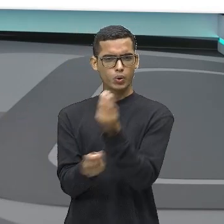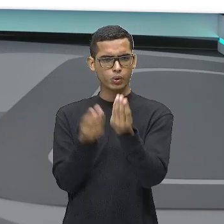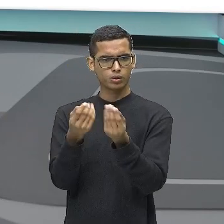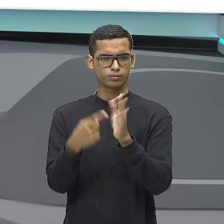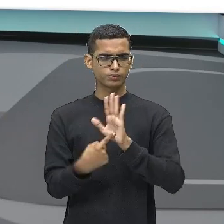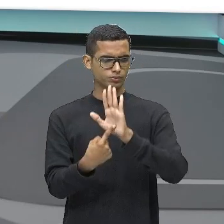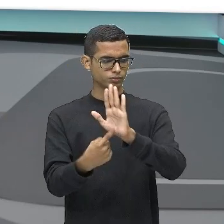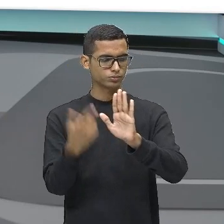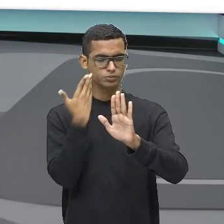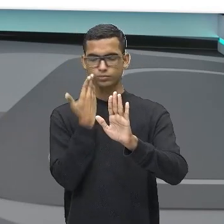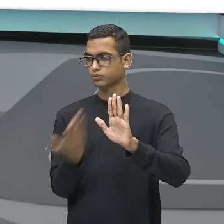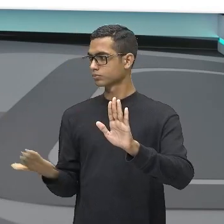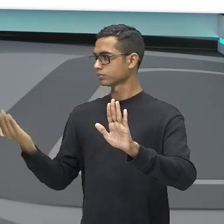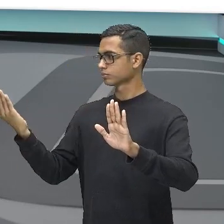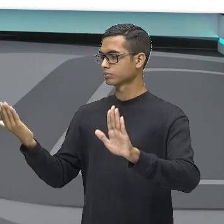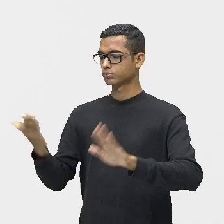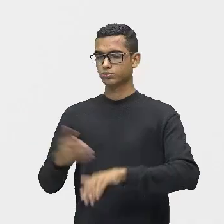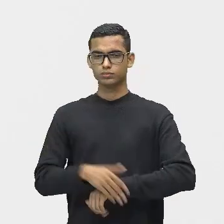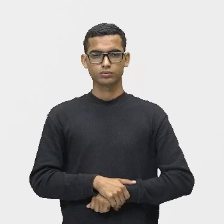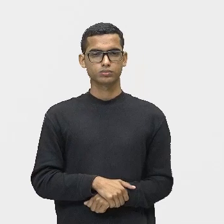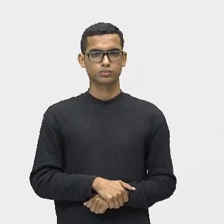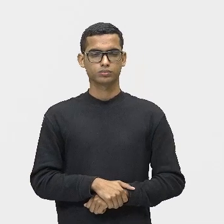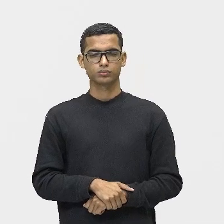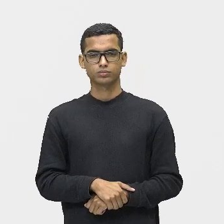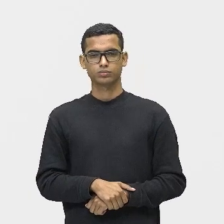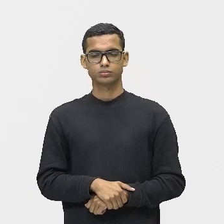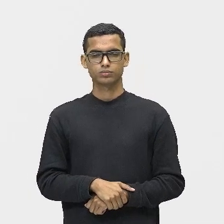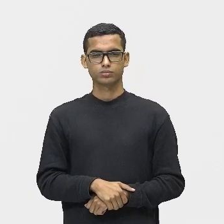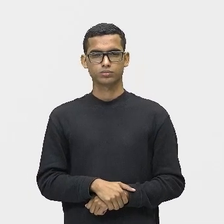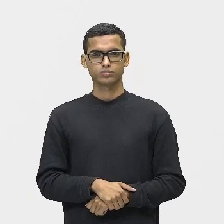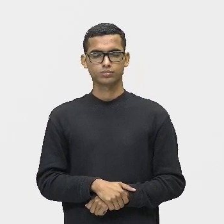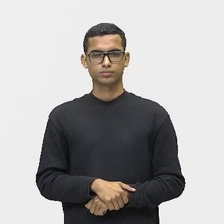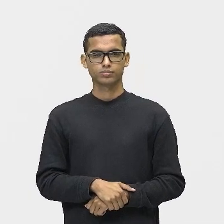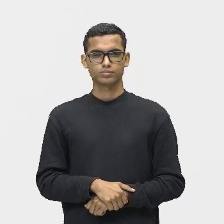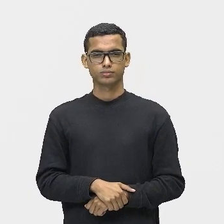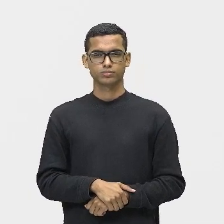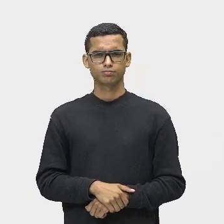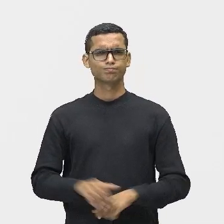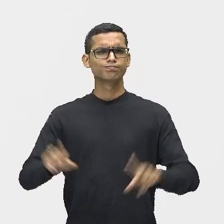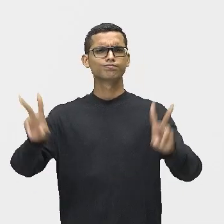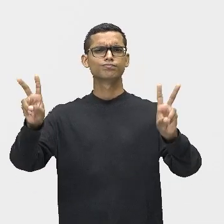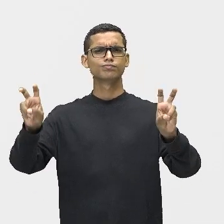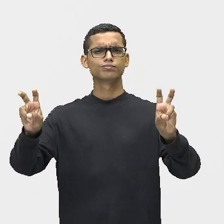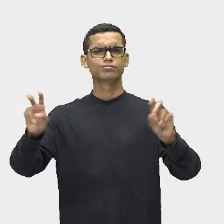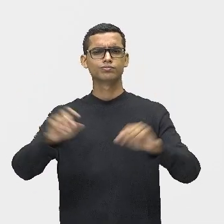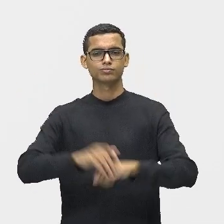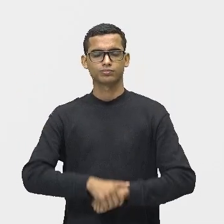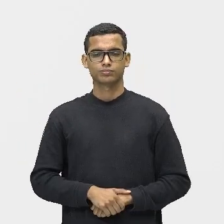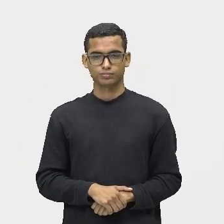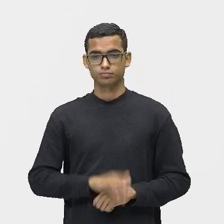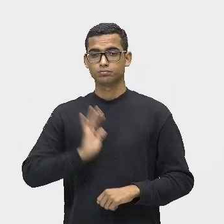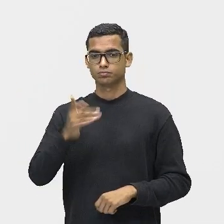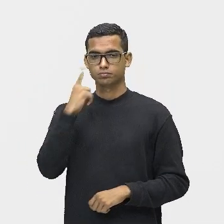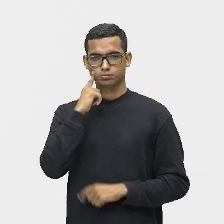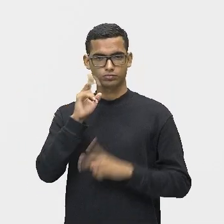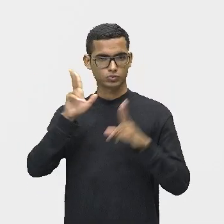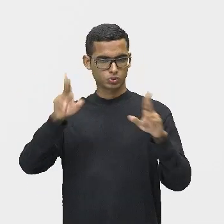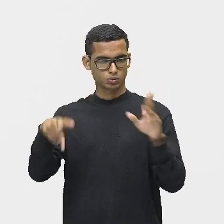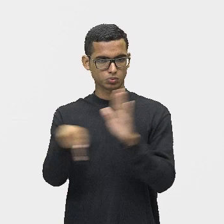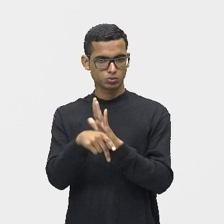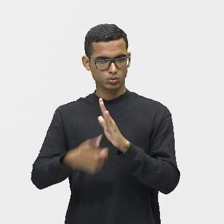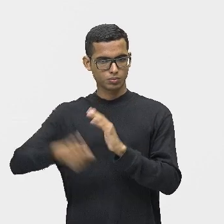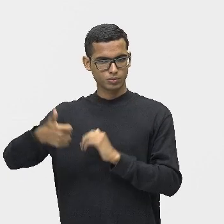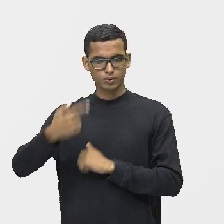Maria. Vamos observar cada um desses pontos? Colocando aí para vocês, olha só. O tema, como já mencionei, é o mesmo, já que os